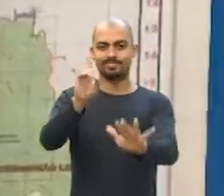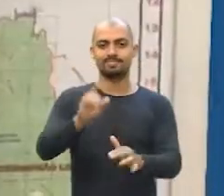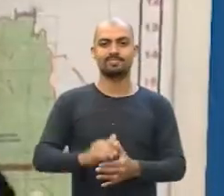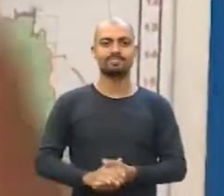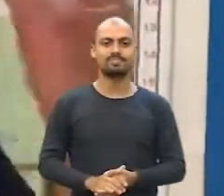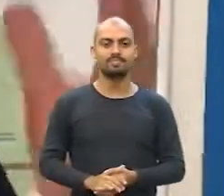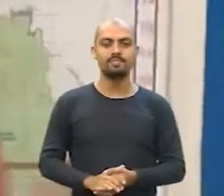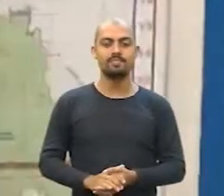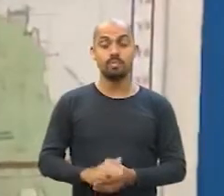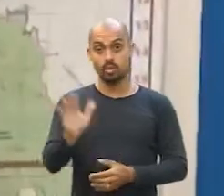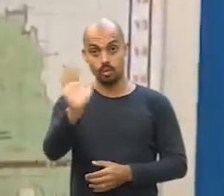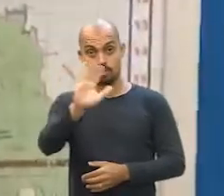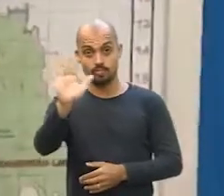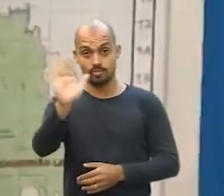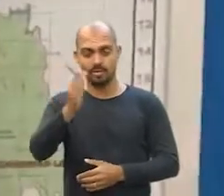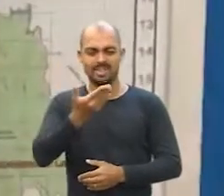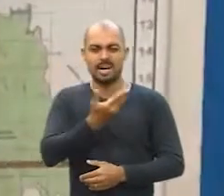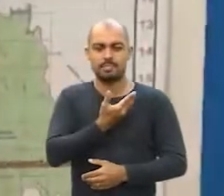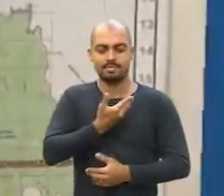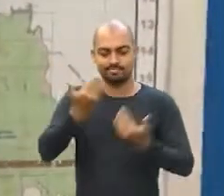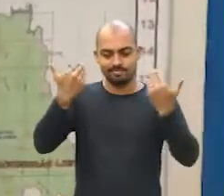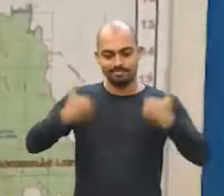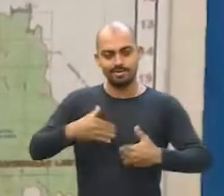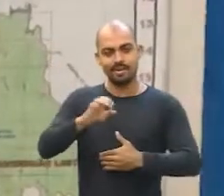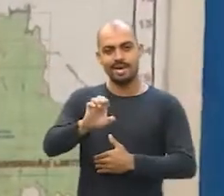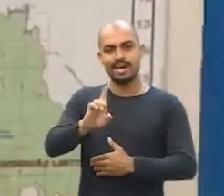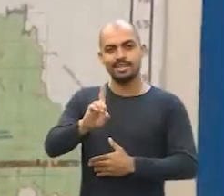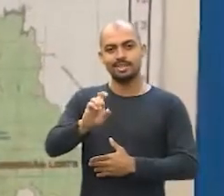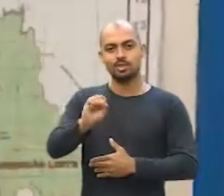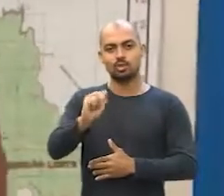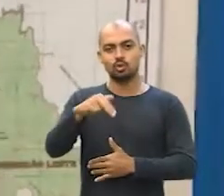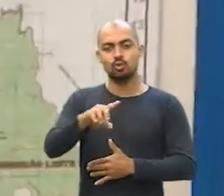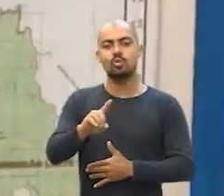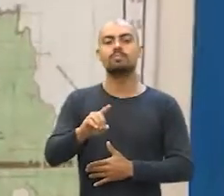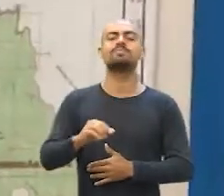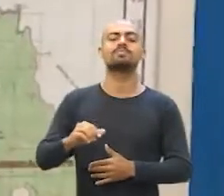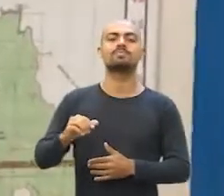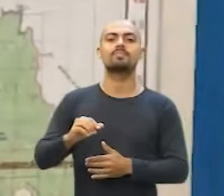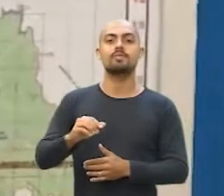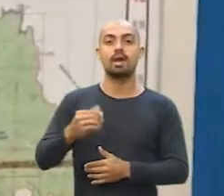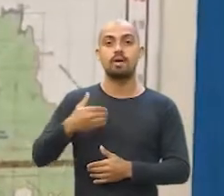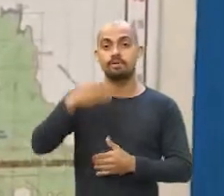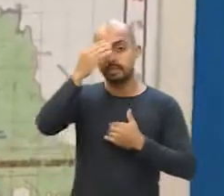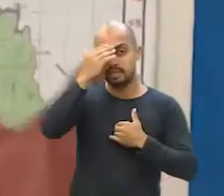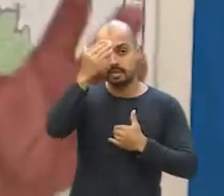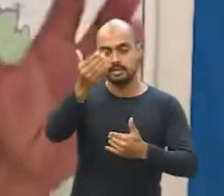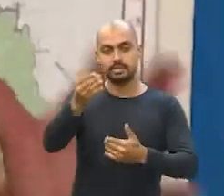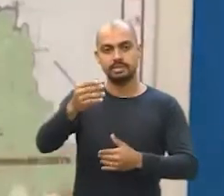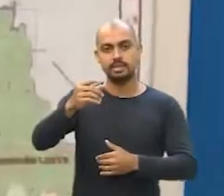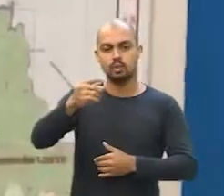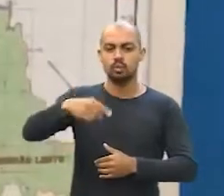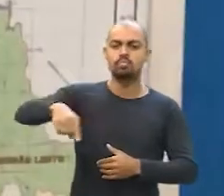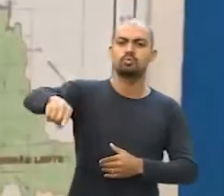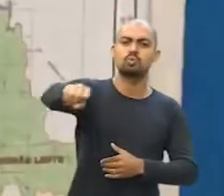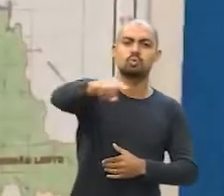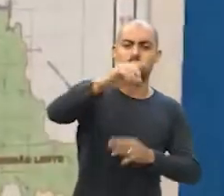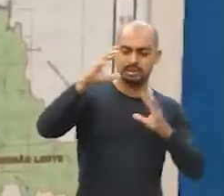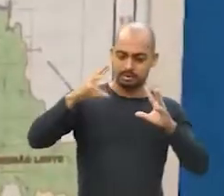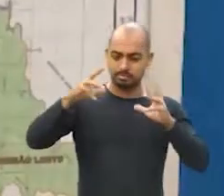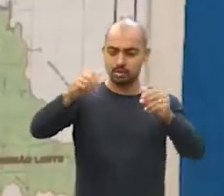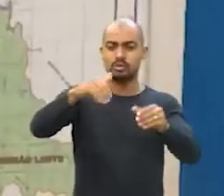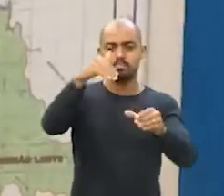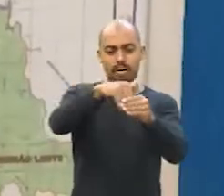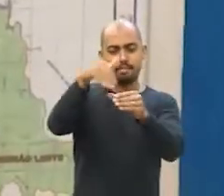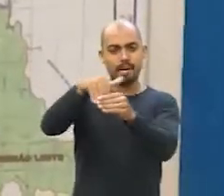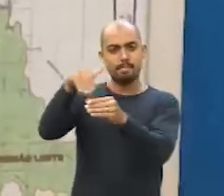abençoe. Olá, meus amigos, sou o vereador Edson Ribeiro. Eu quero que agradecer todo o meu eleitorado,